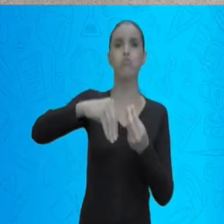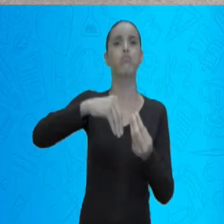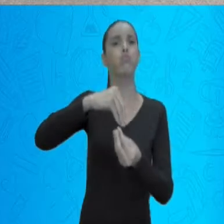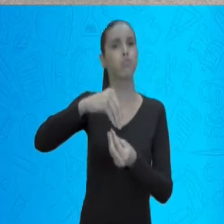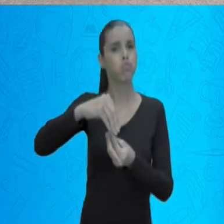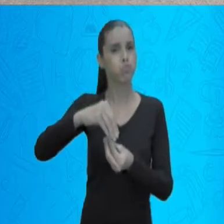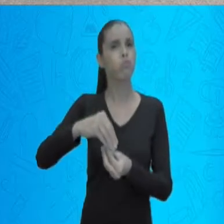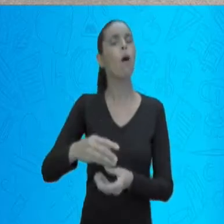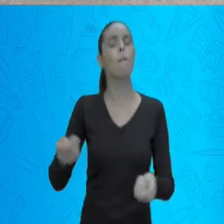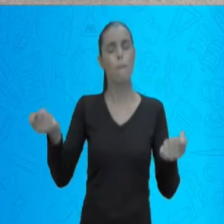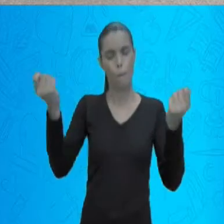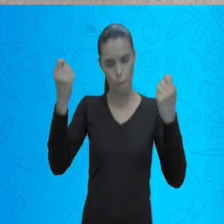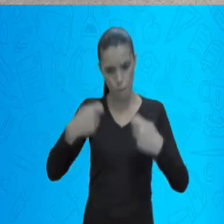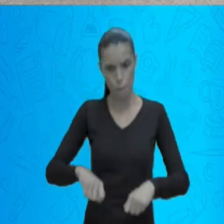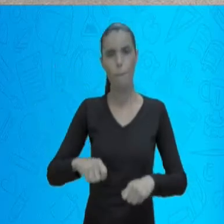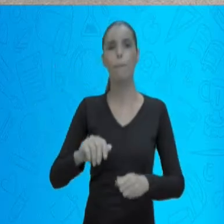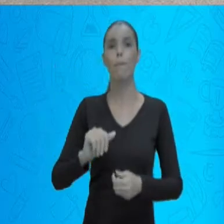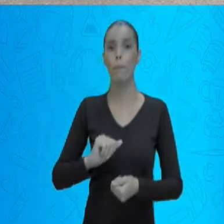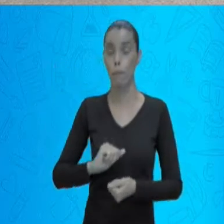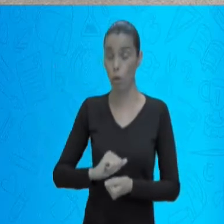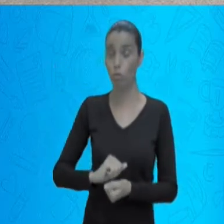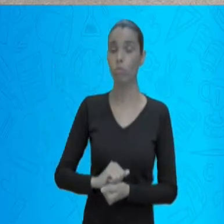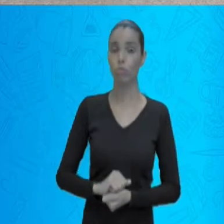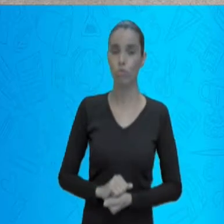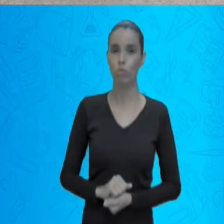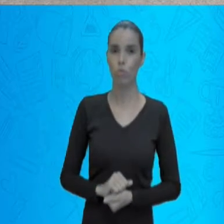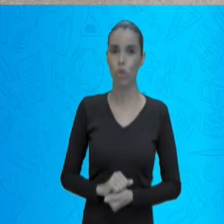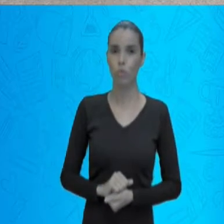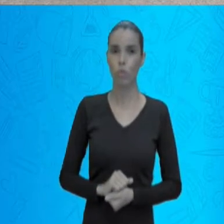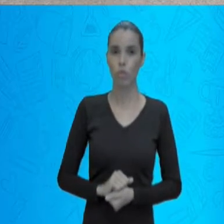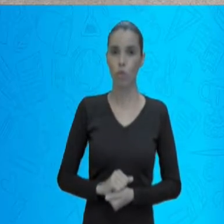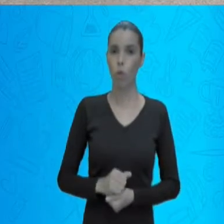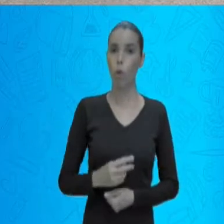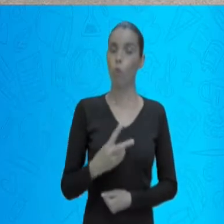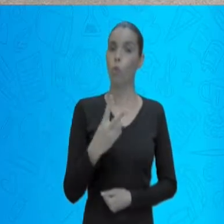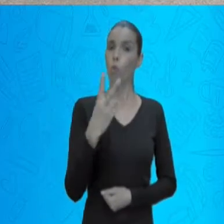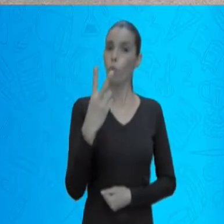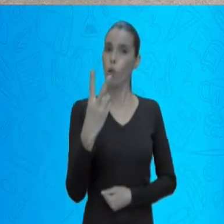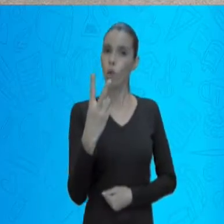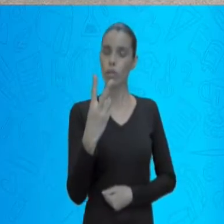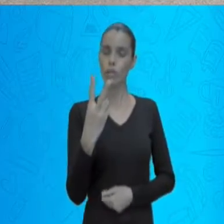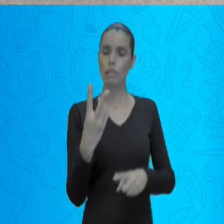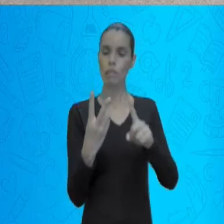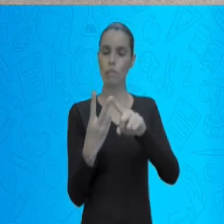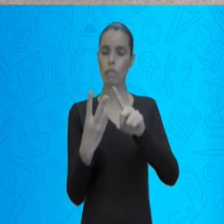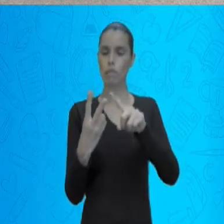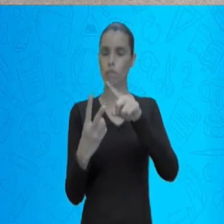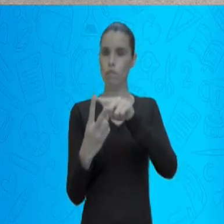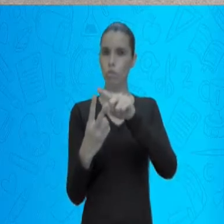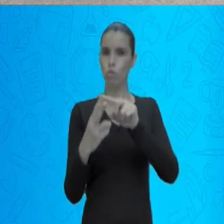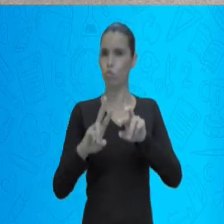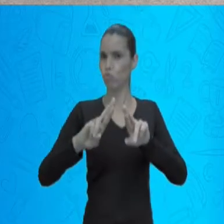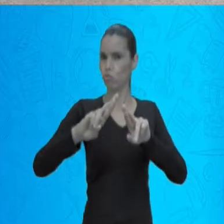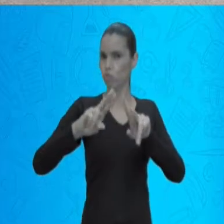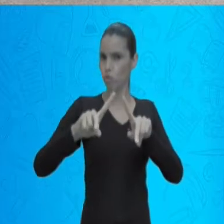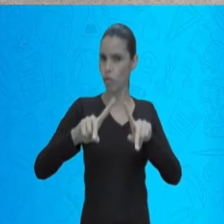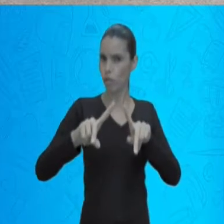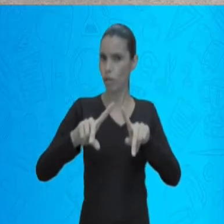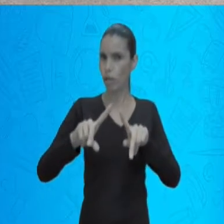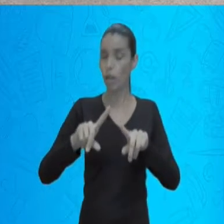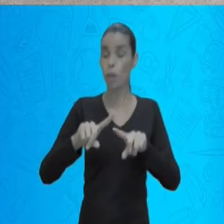é uma substância, sal é outra substância, estão em um mesmo recipiente. É